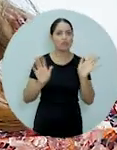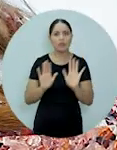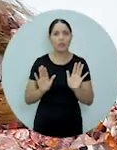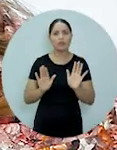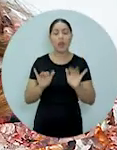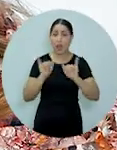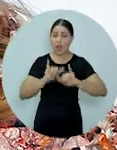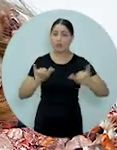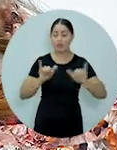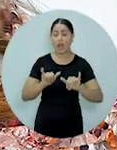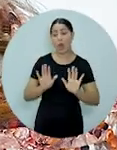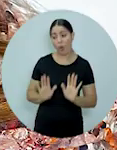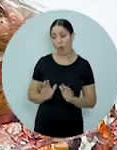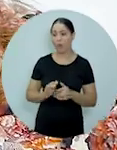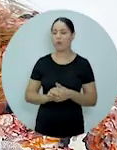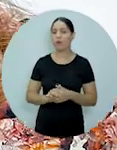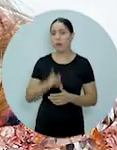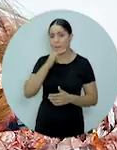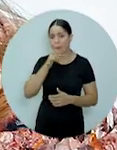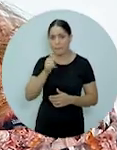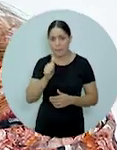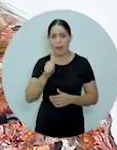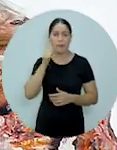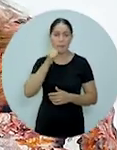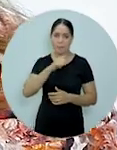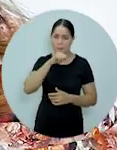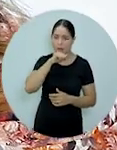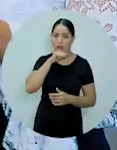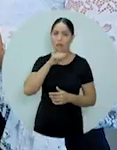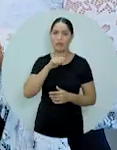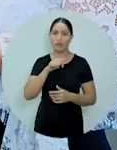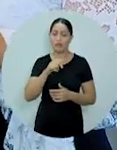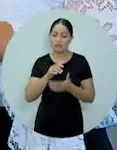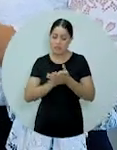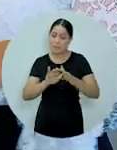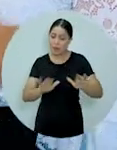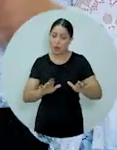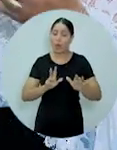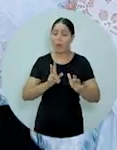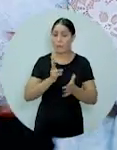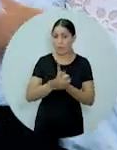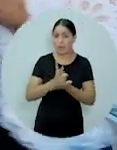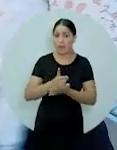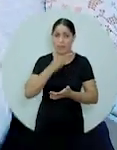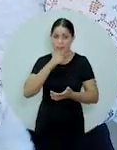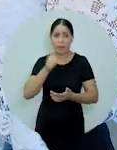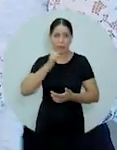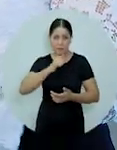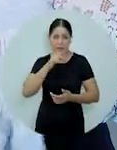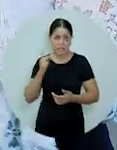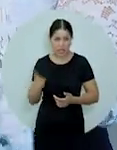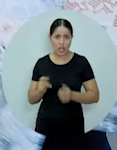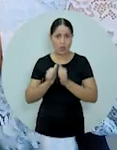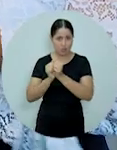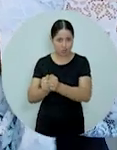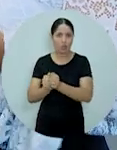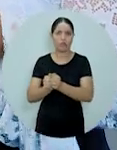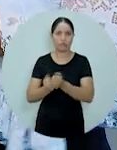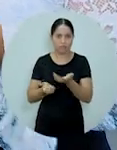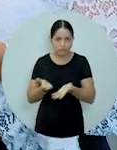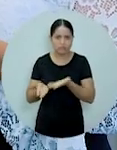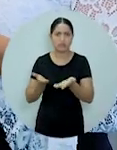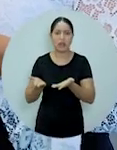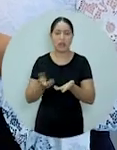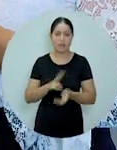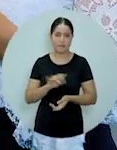é culpa de um, é culpa do outro. Não, o casamento não deu certo, mamãe e papai vão continuar sendo a sua mãe e seu pai, só que eles não vão estar